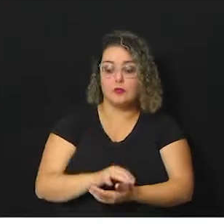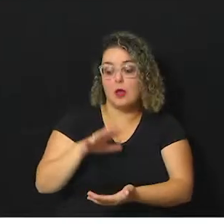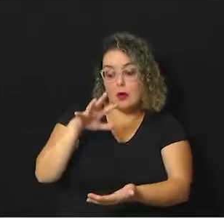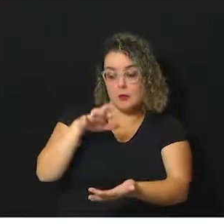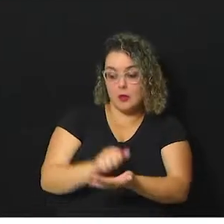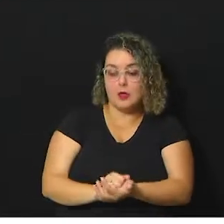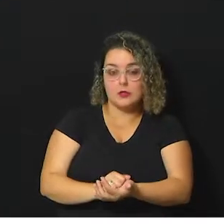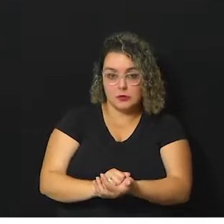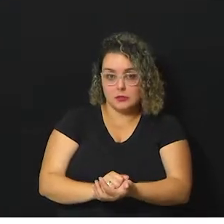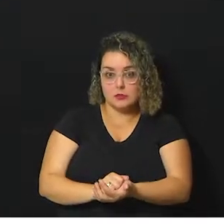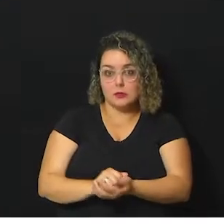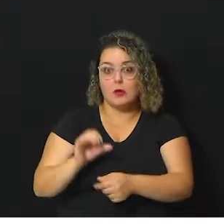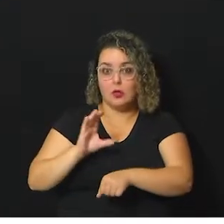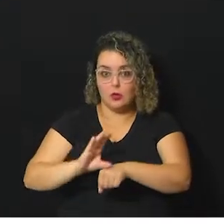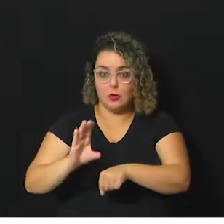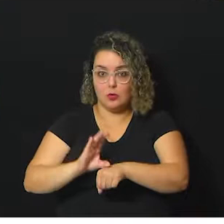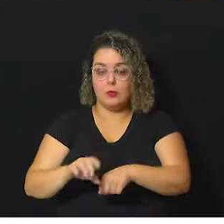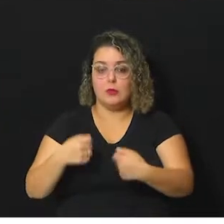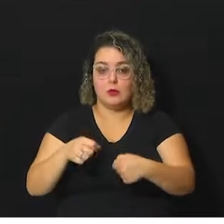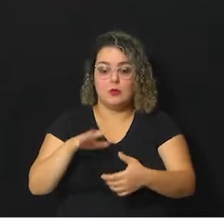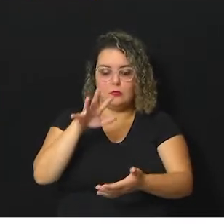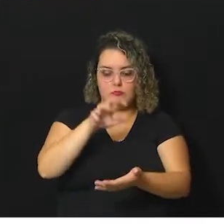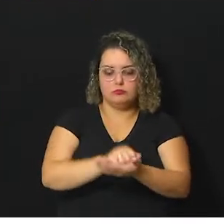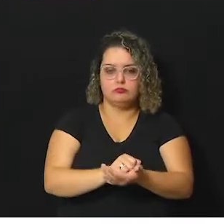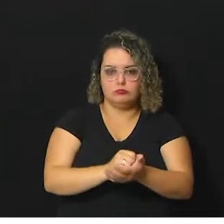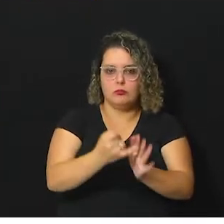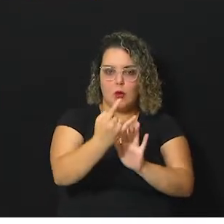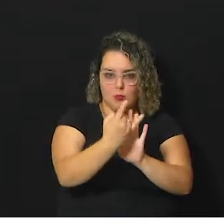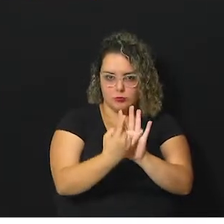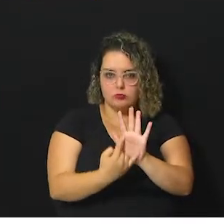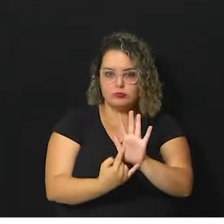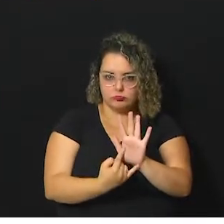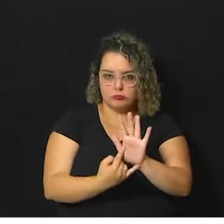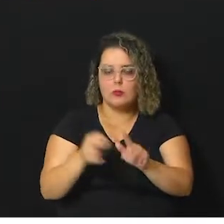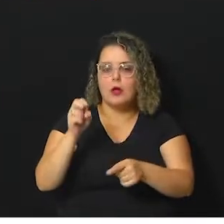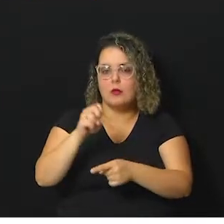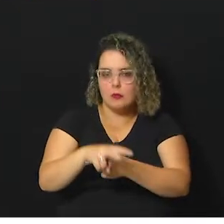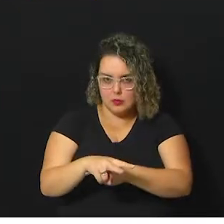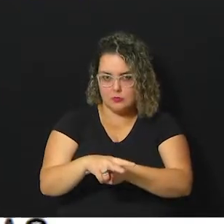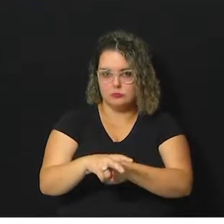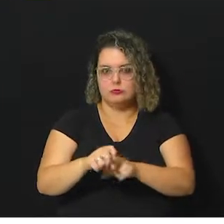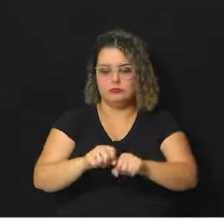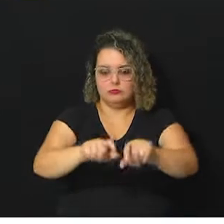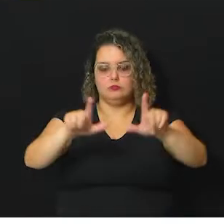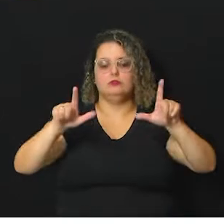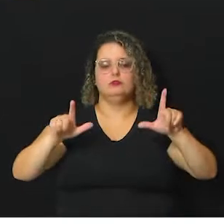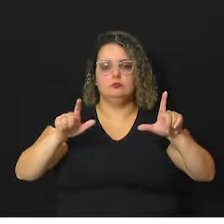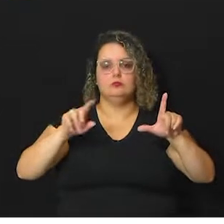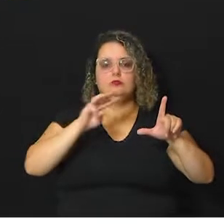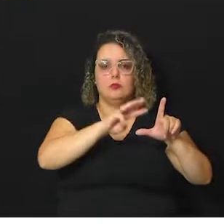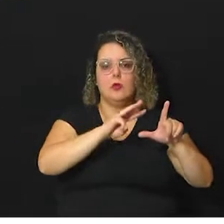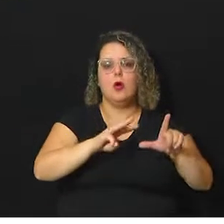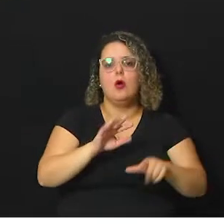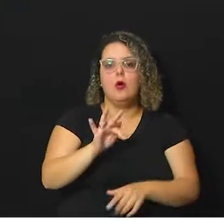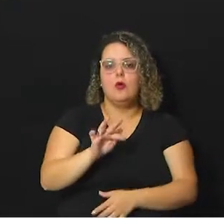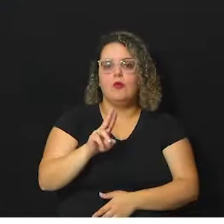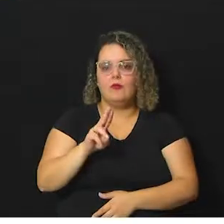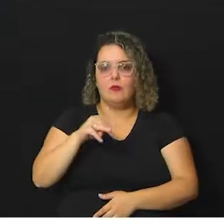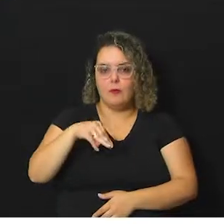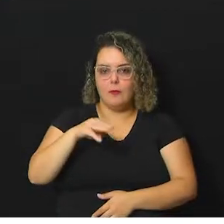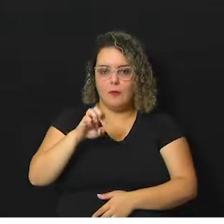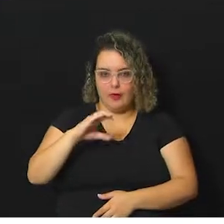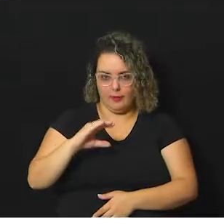Para se inscrever em um dos cursos, é necessário preencher um formulário de interesse em vagas, que está disponível no site da